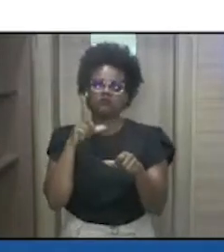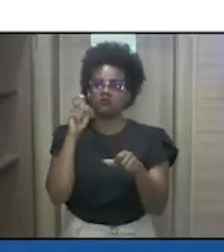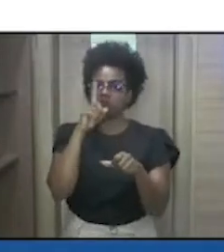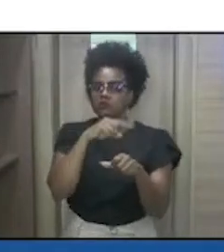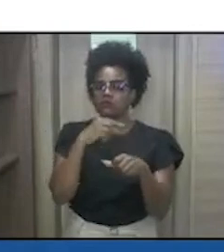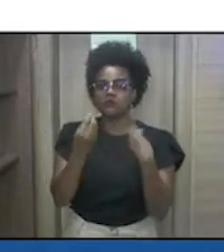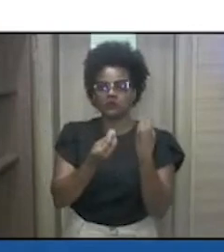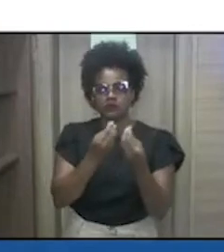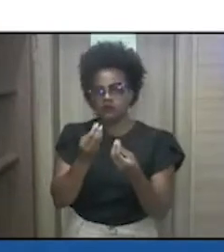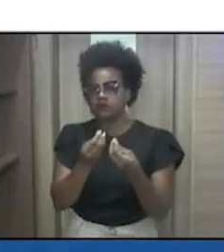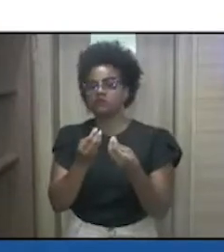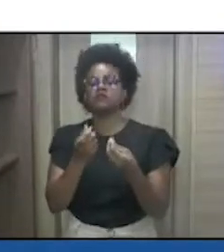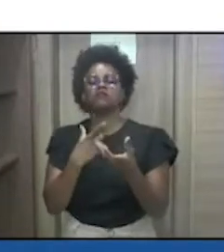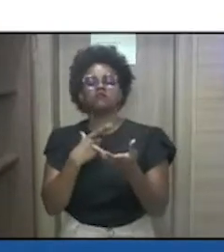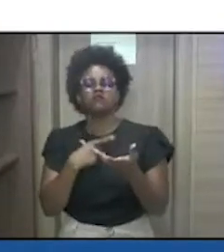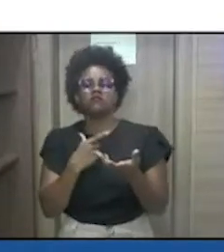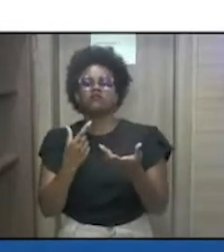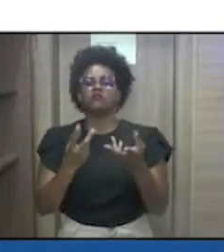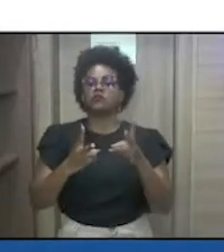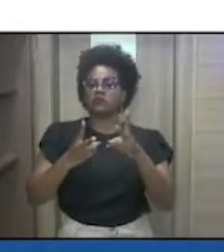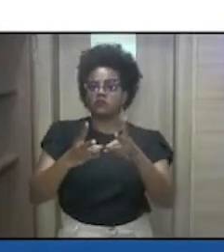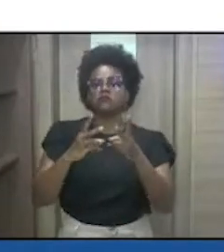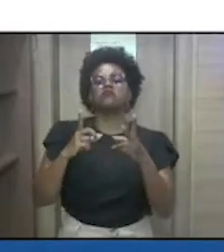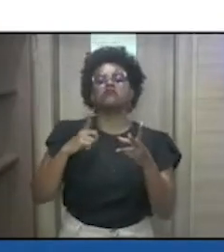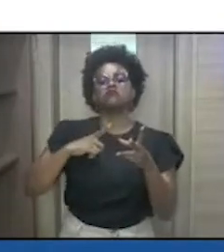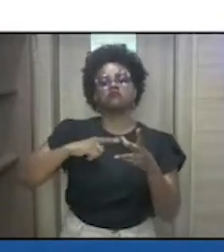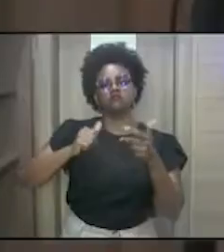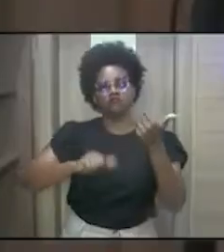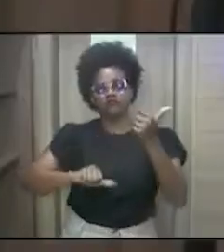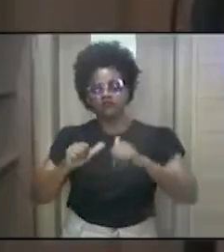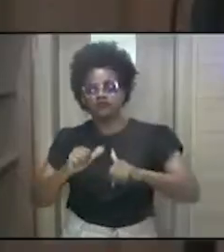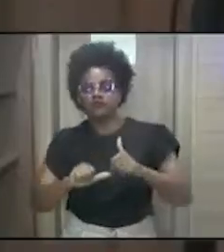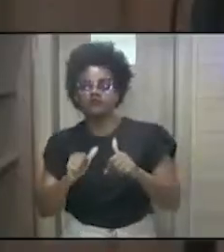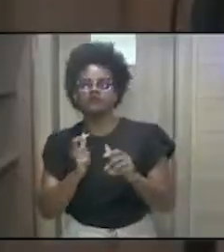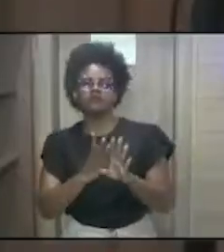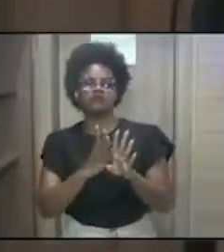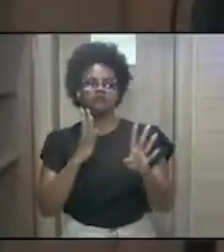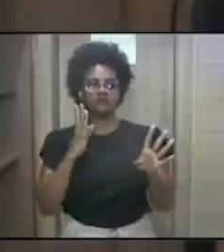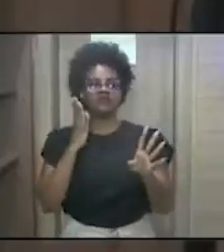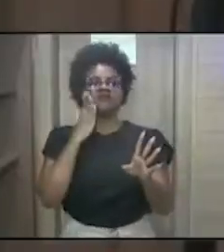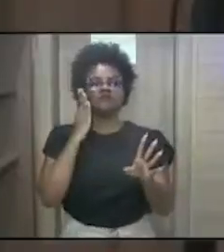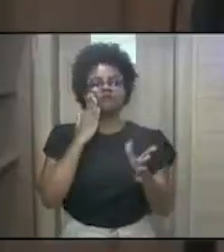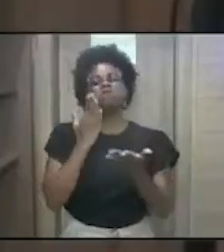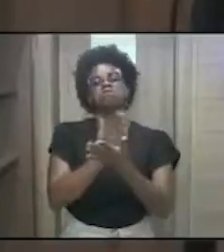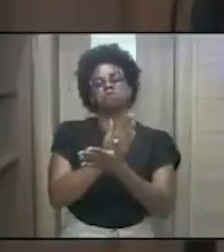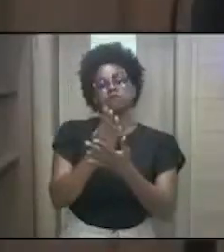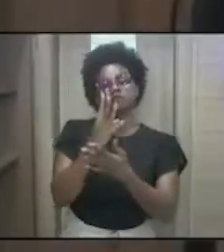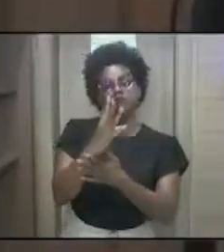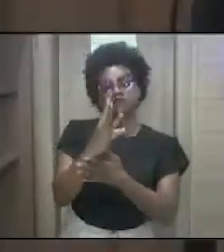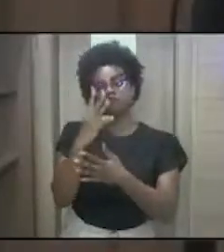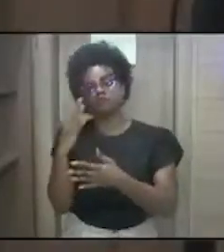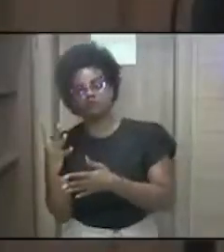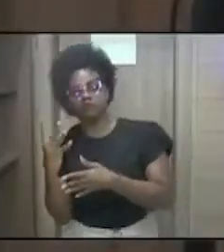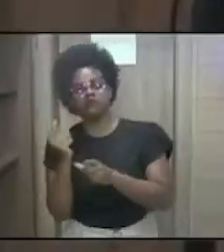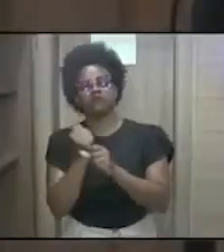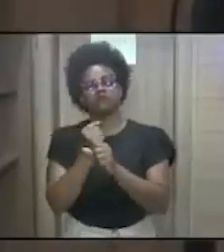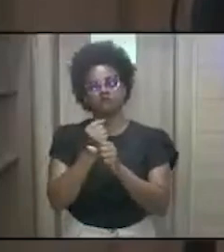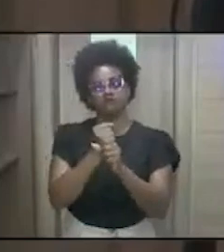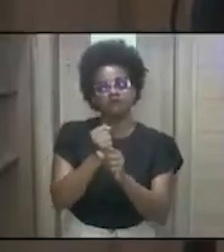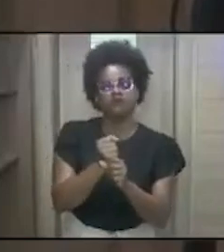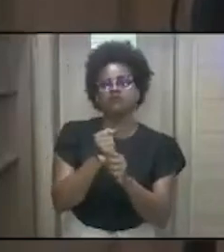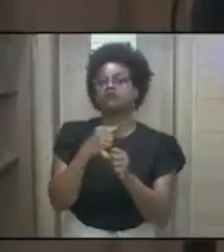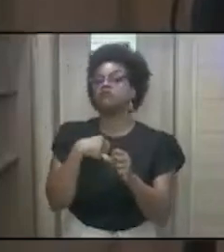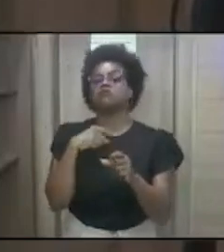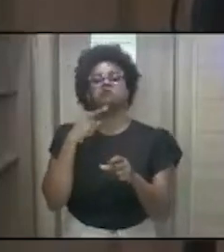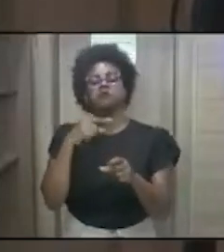de conhecimento, atualização, o diagnóstico dessa fila. Então, tem filas ali de 3, 4 anos, onde não